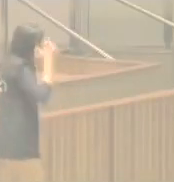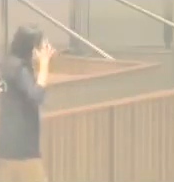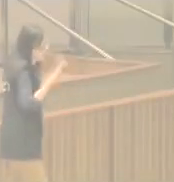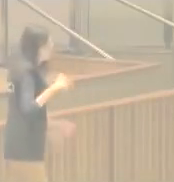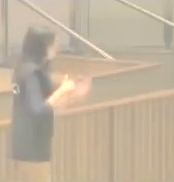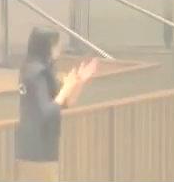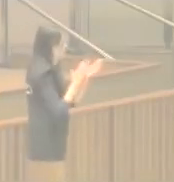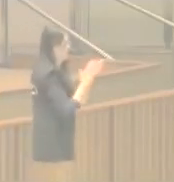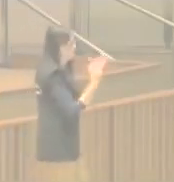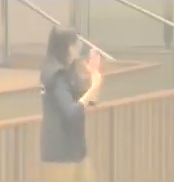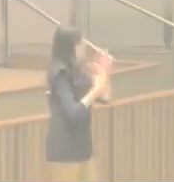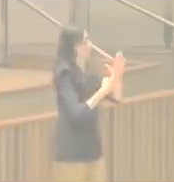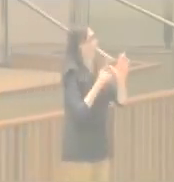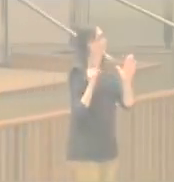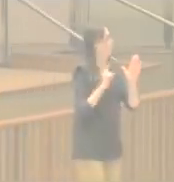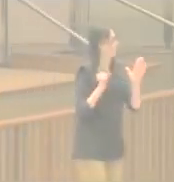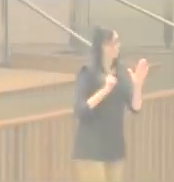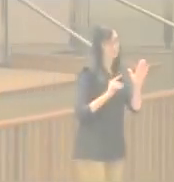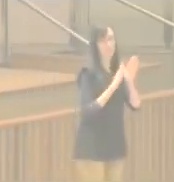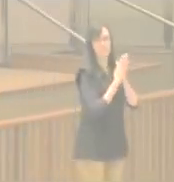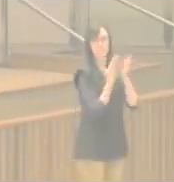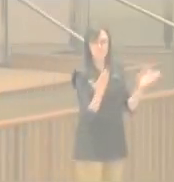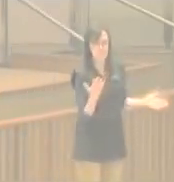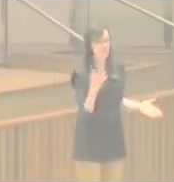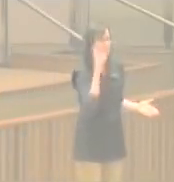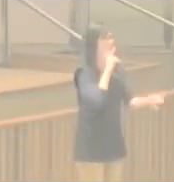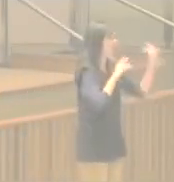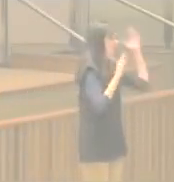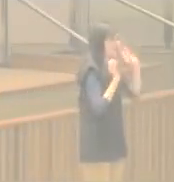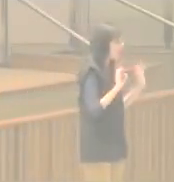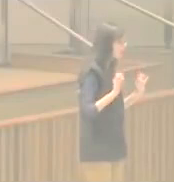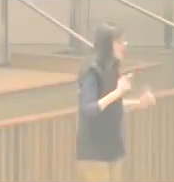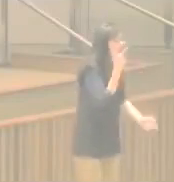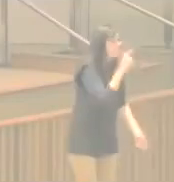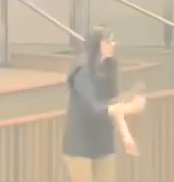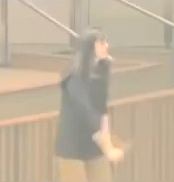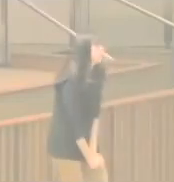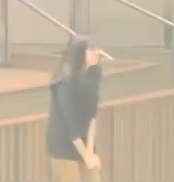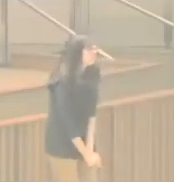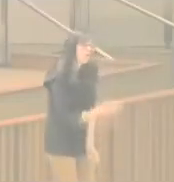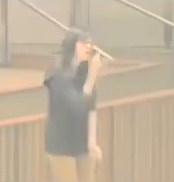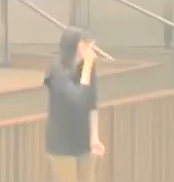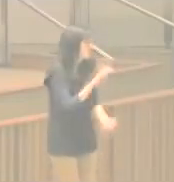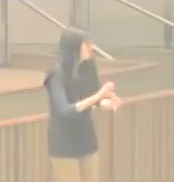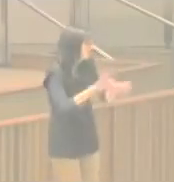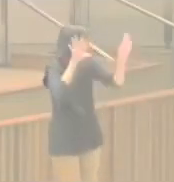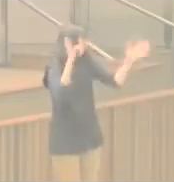está registrado na história nem na Bíblia, ele é tirado daquela masmorra.